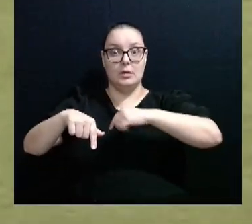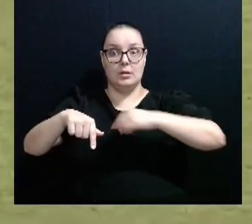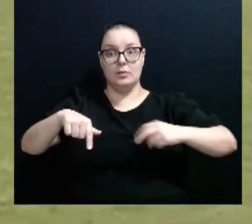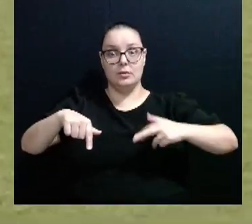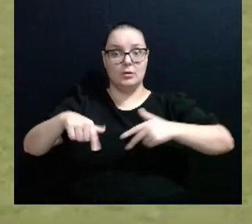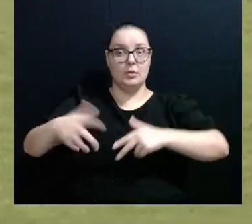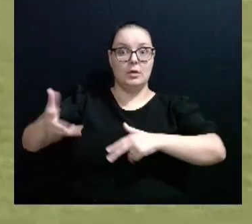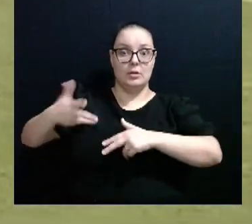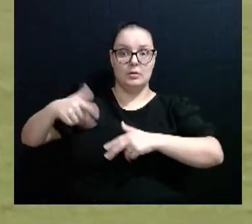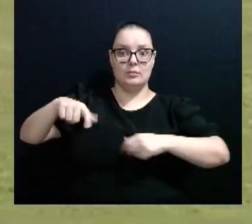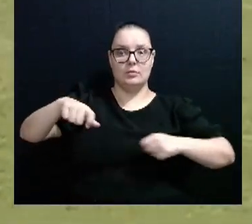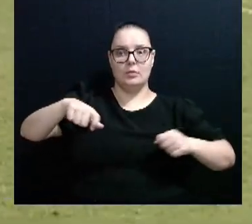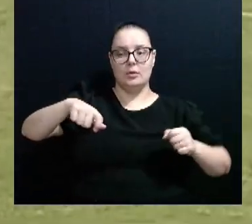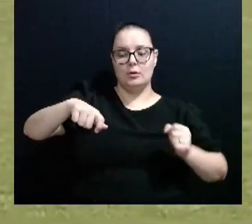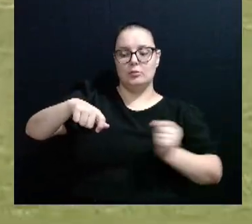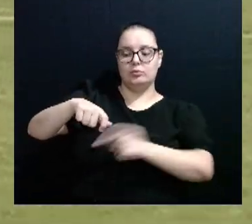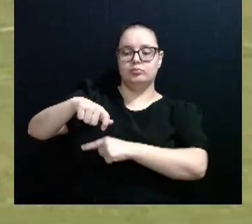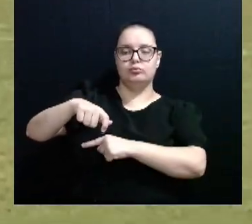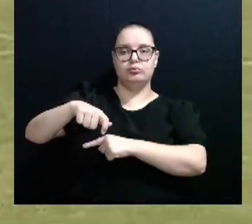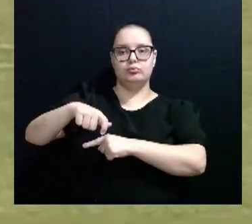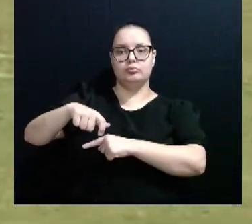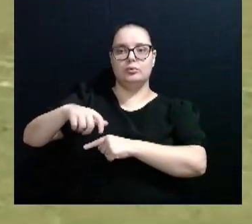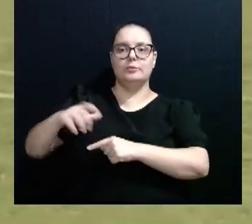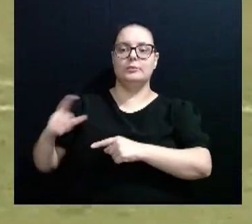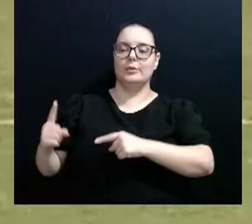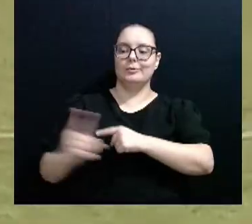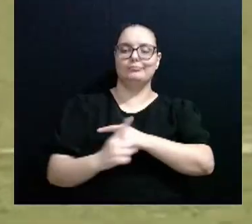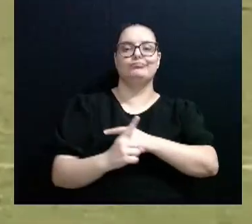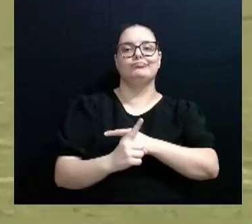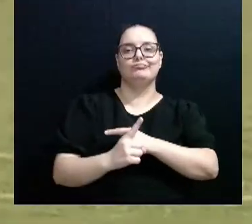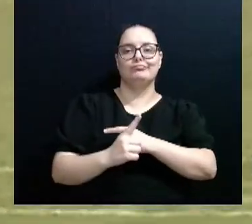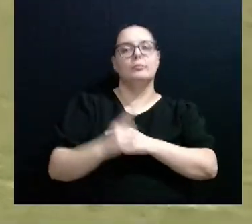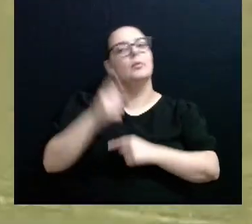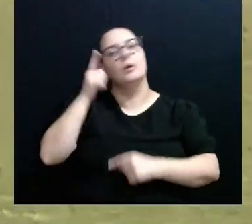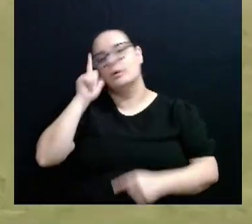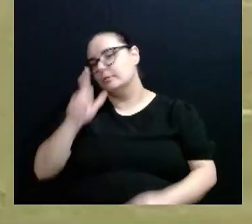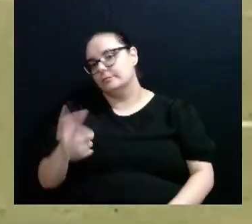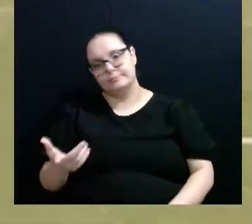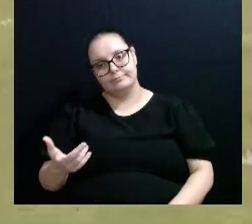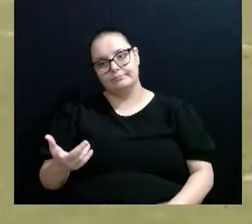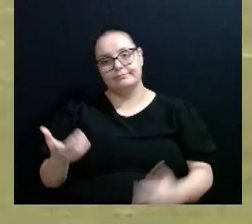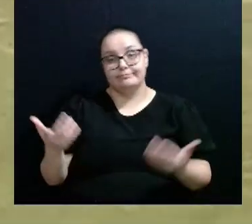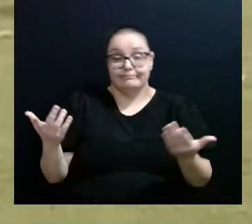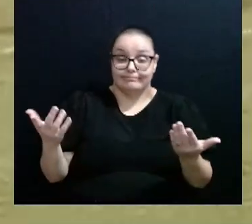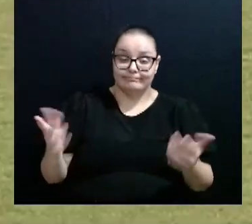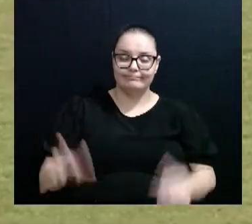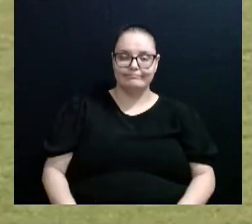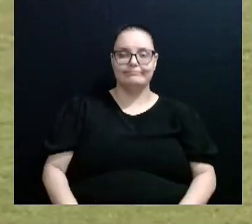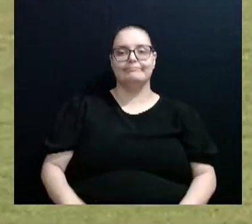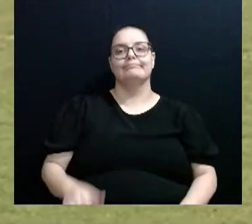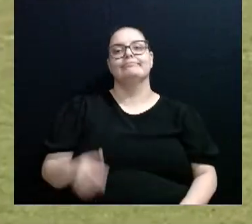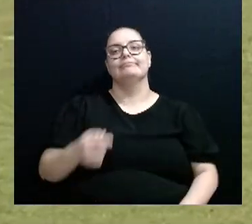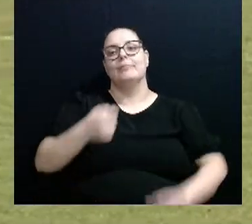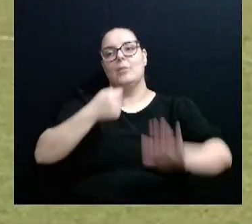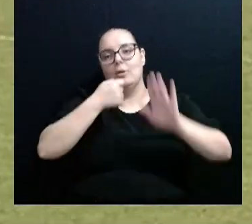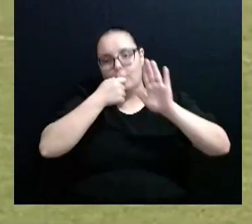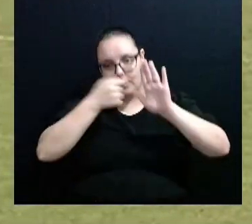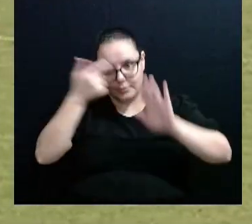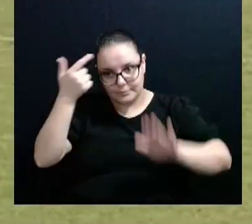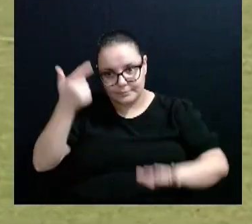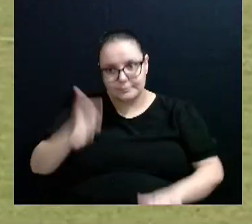e atropelado novamente pelo goleirão. Então, mais um pênalti marcado. Desta